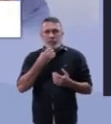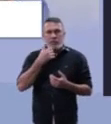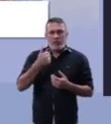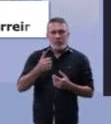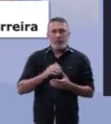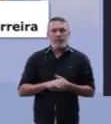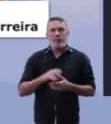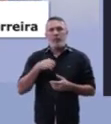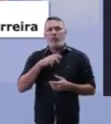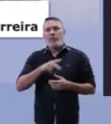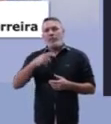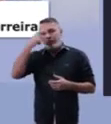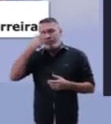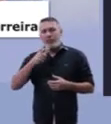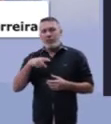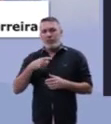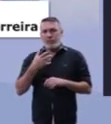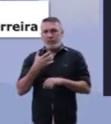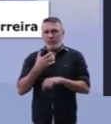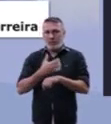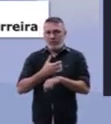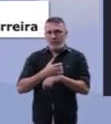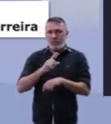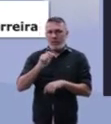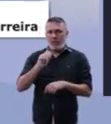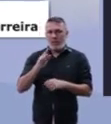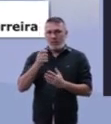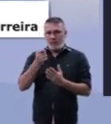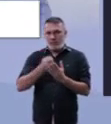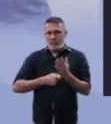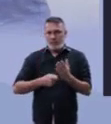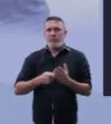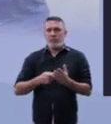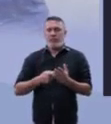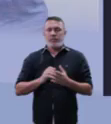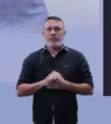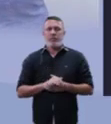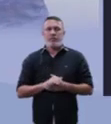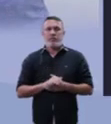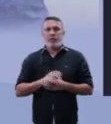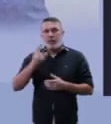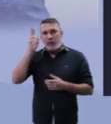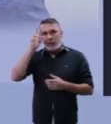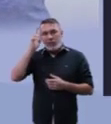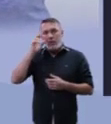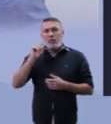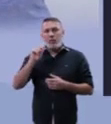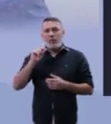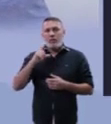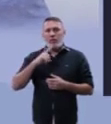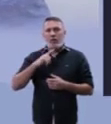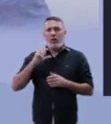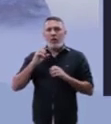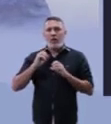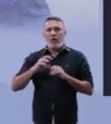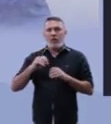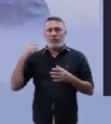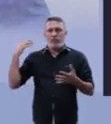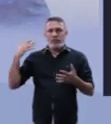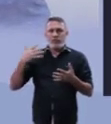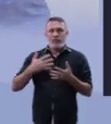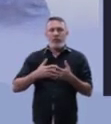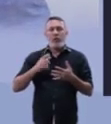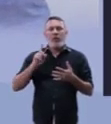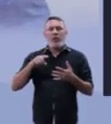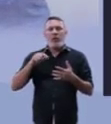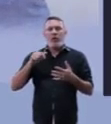Fala, meu aluno, tudo bem? Professor Werner aqui para mais uma aula do nosso laboratório de redação. Lembrando que nessas